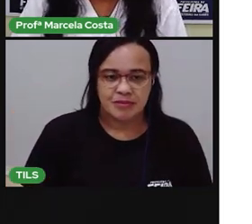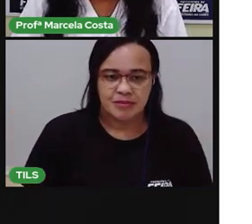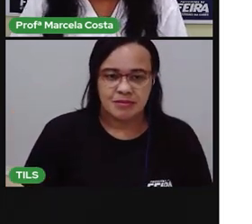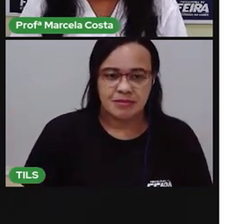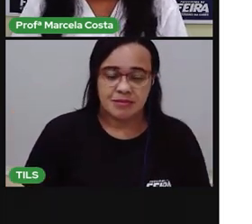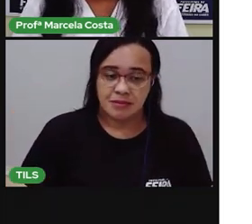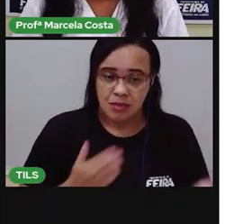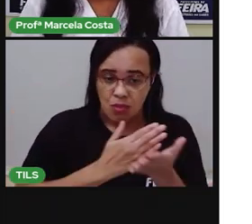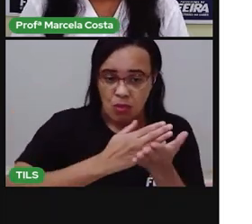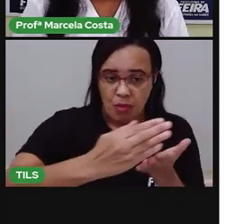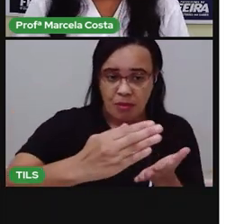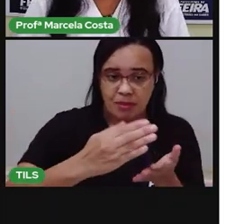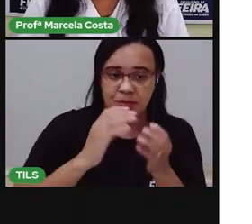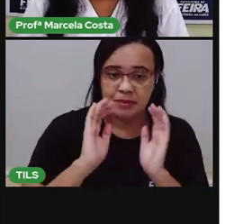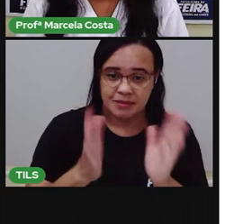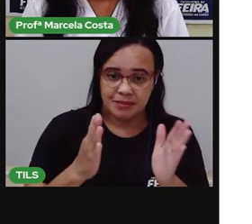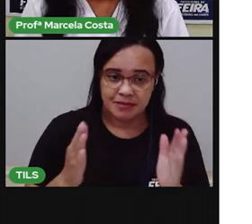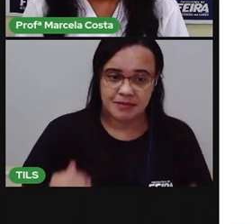vai começar.